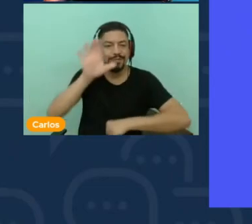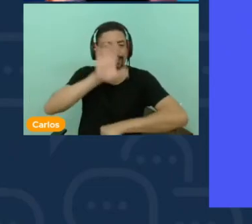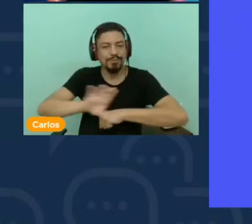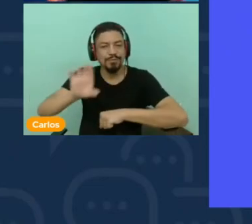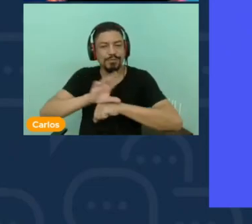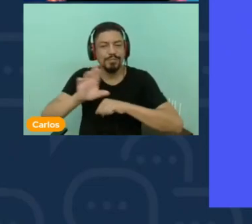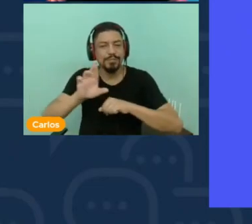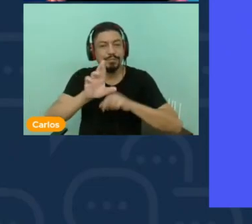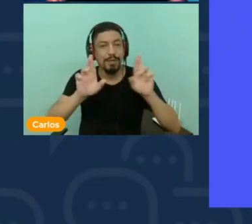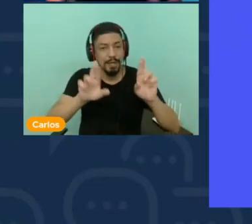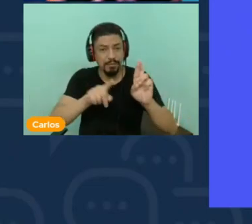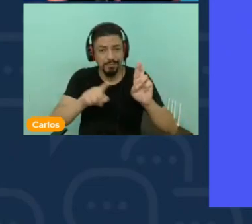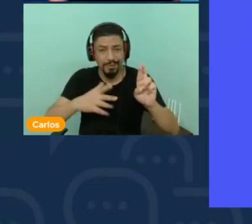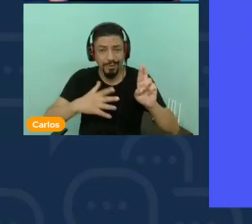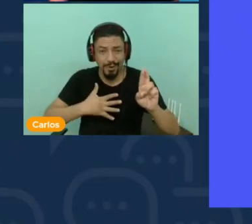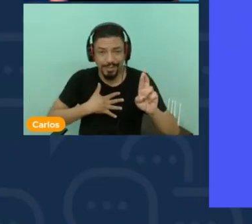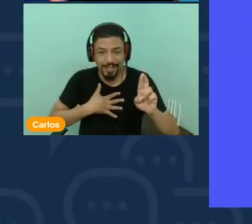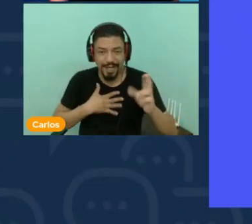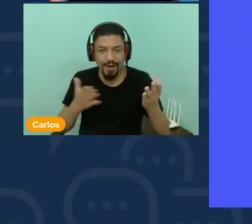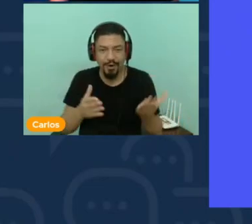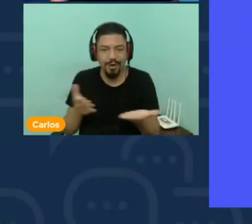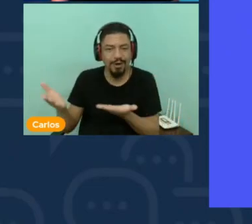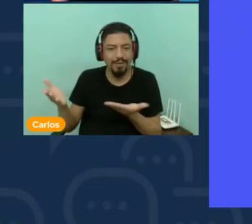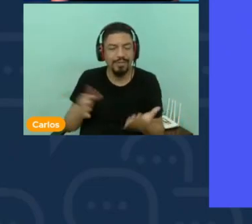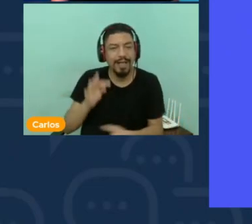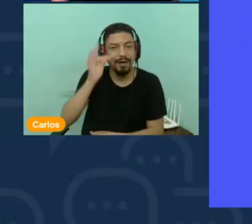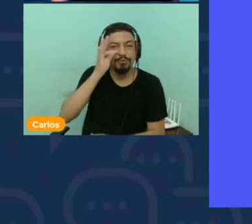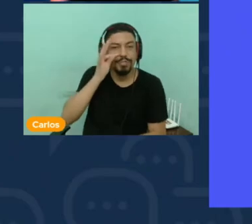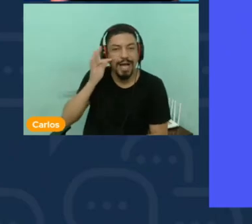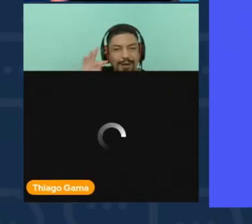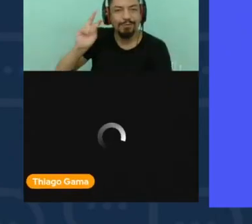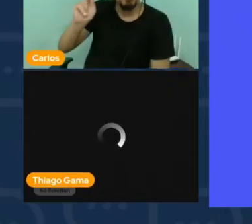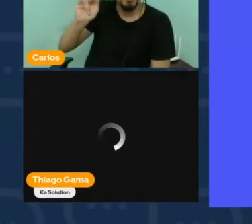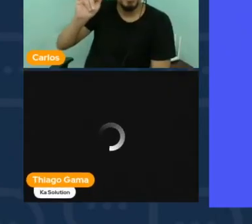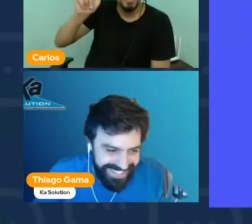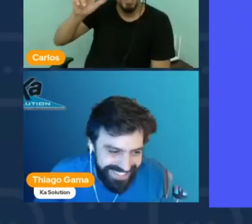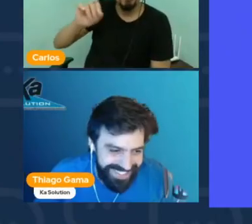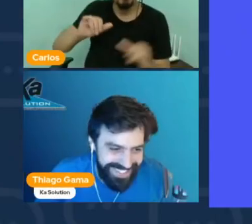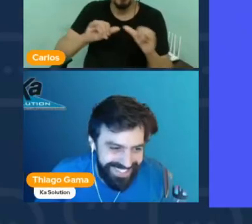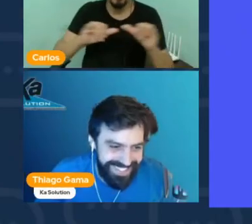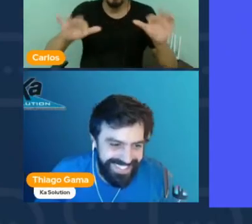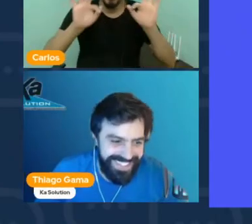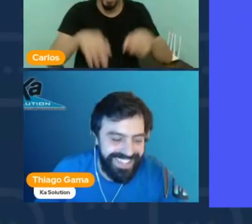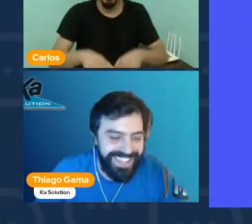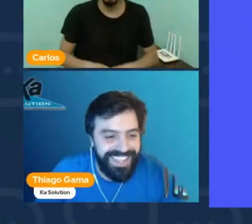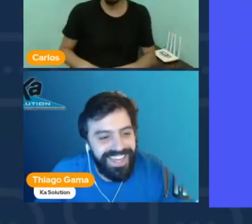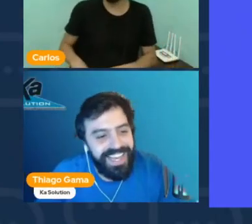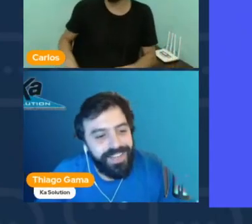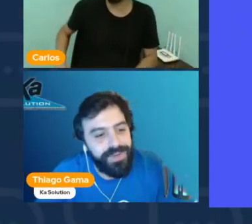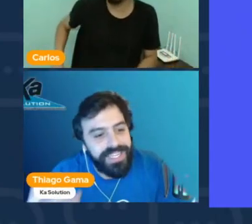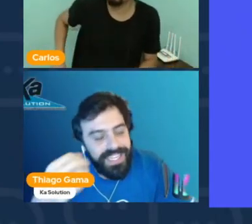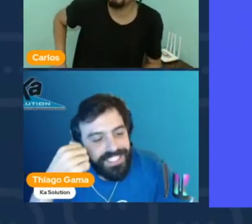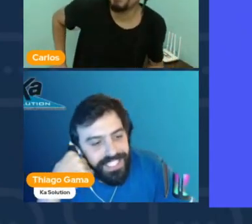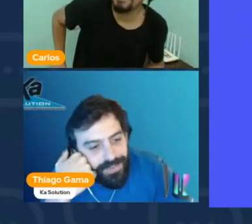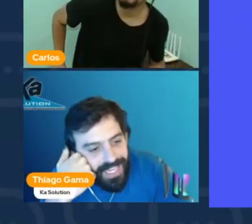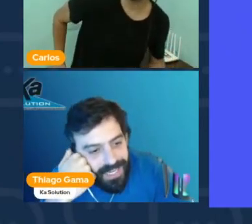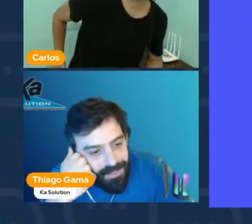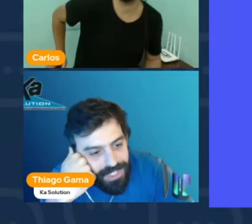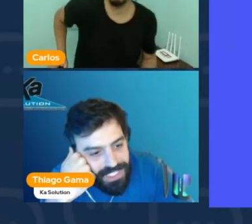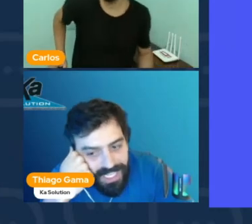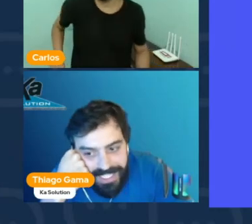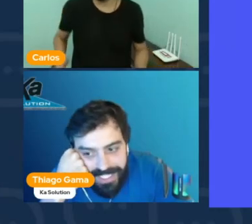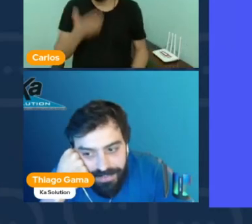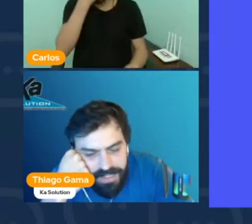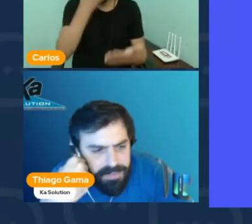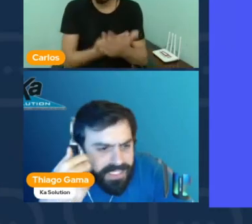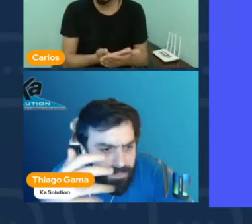tenham gostado. E agora eu vou chamar o Thiago para dar os recados aí finais. Ah, eu não acredito que acabou